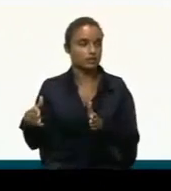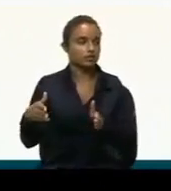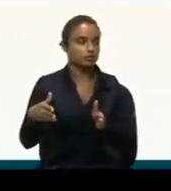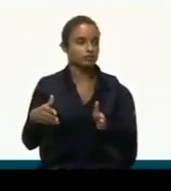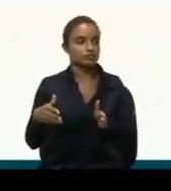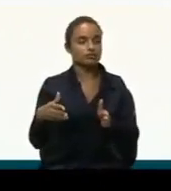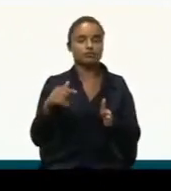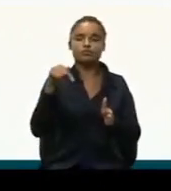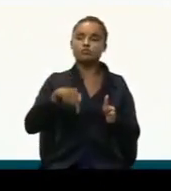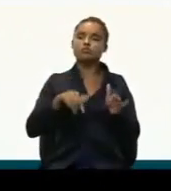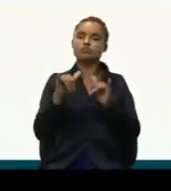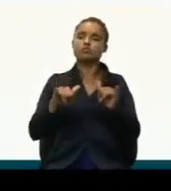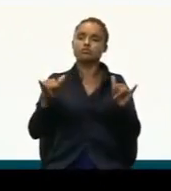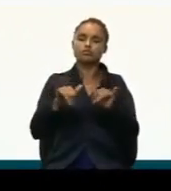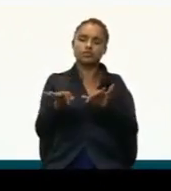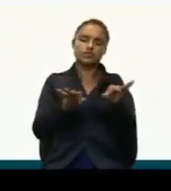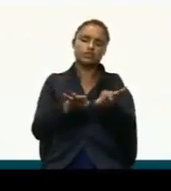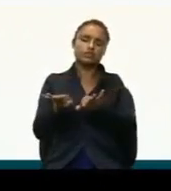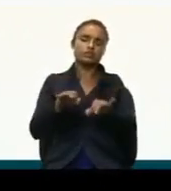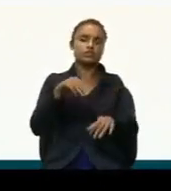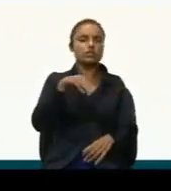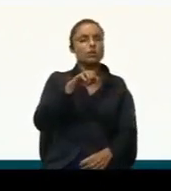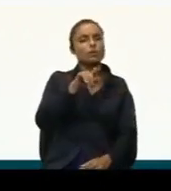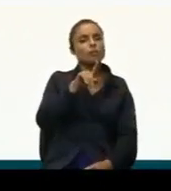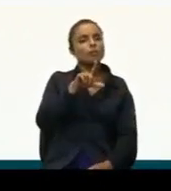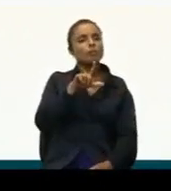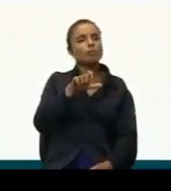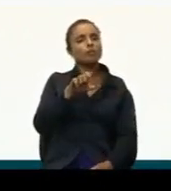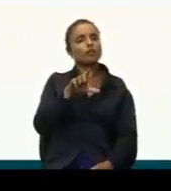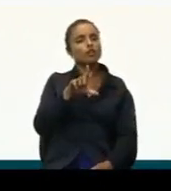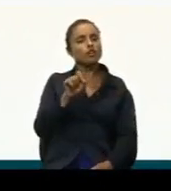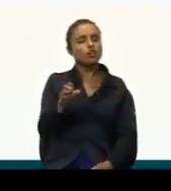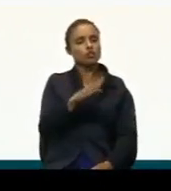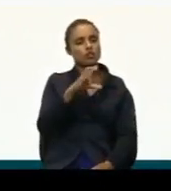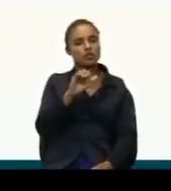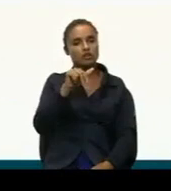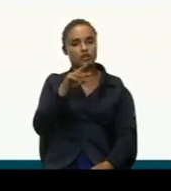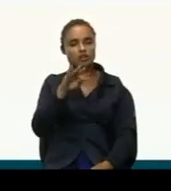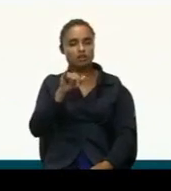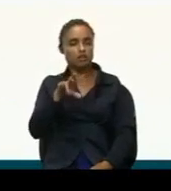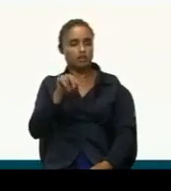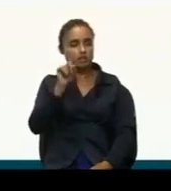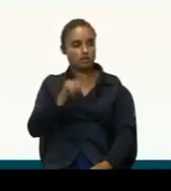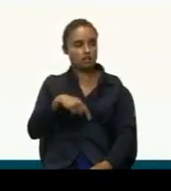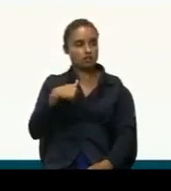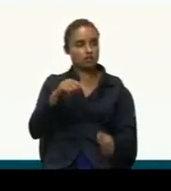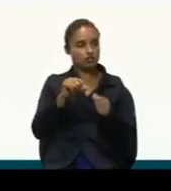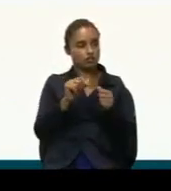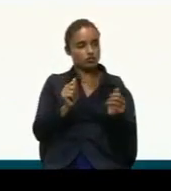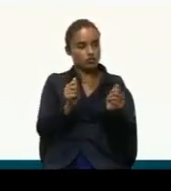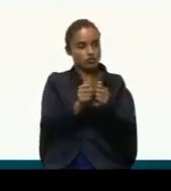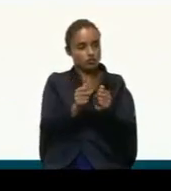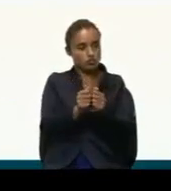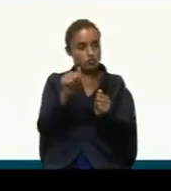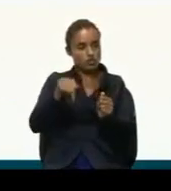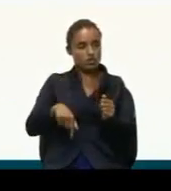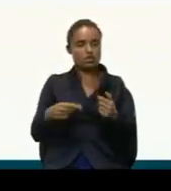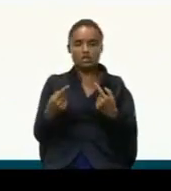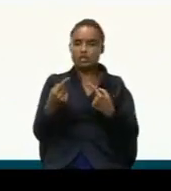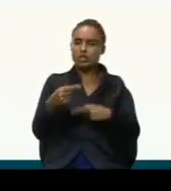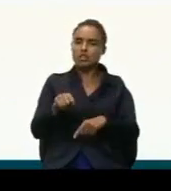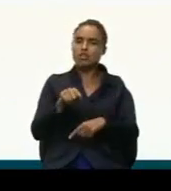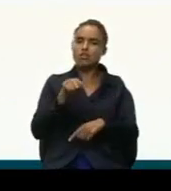né, com essas informações, elabore o modelo do canteiro de obras para esse empreendimento que a gente fez juntos. Agora, deixo um desafio para